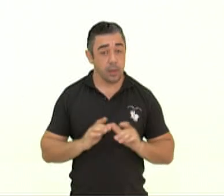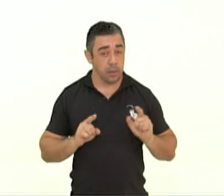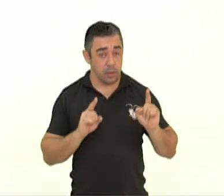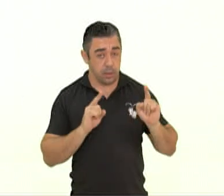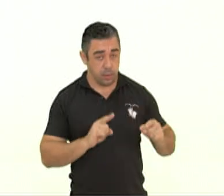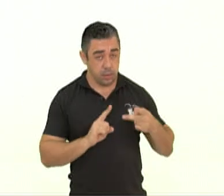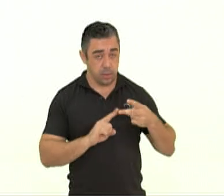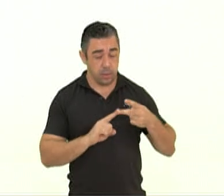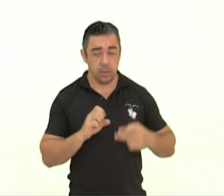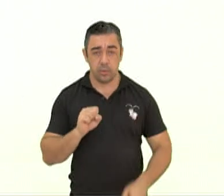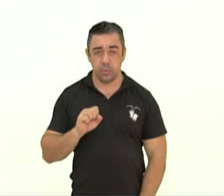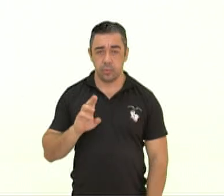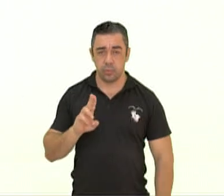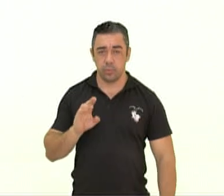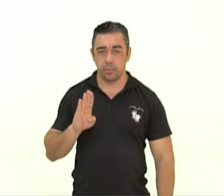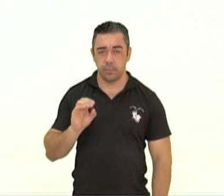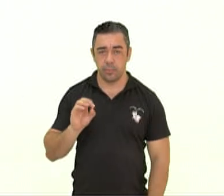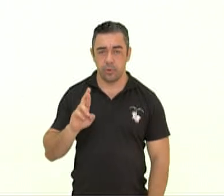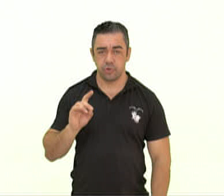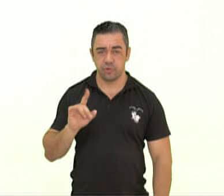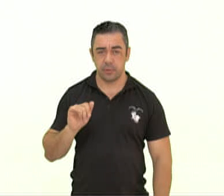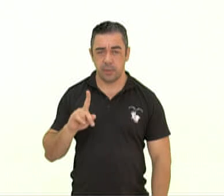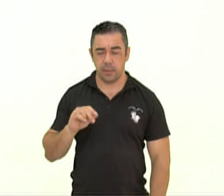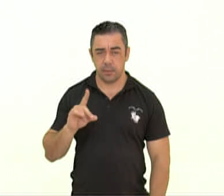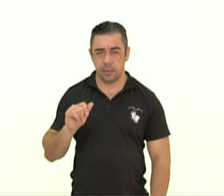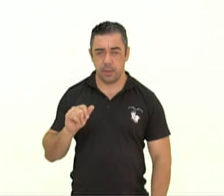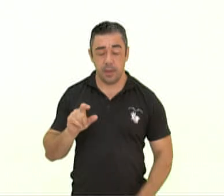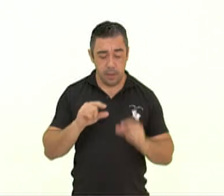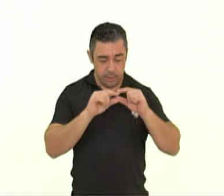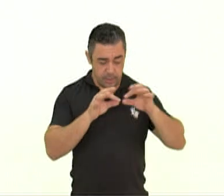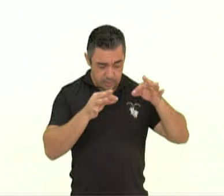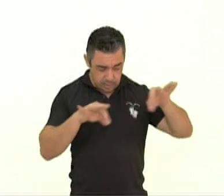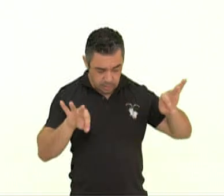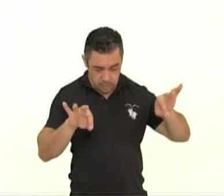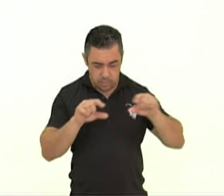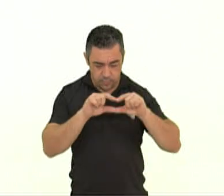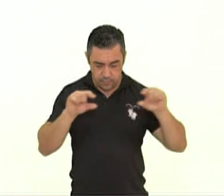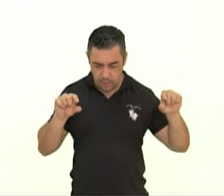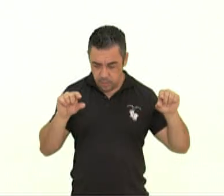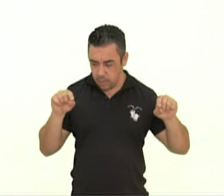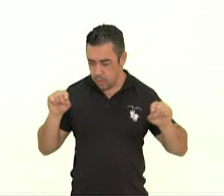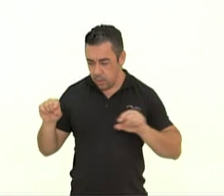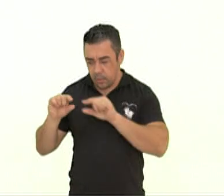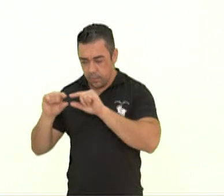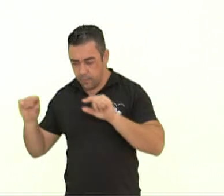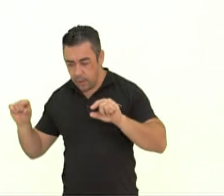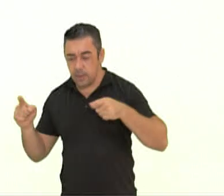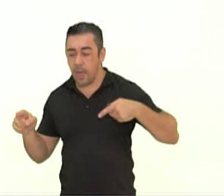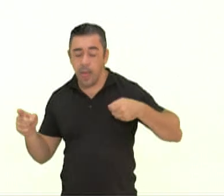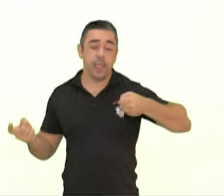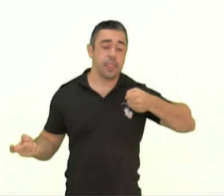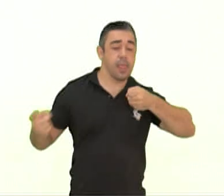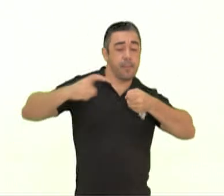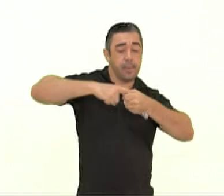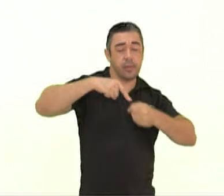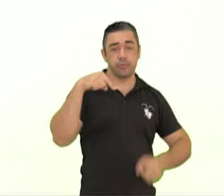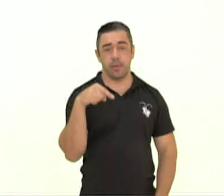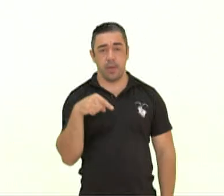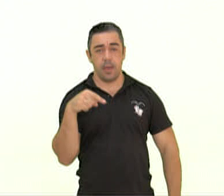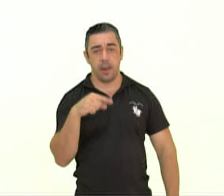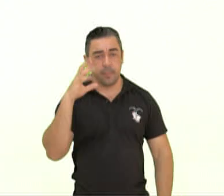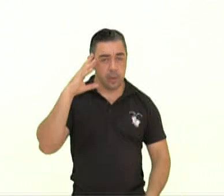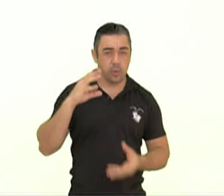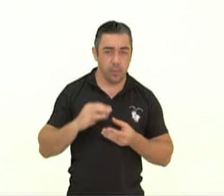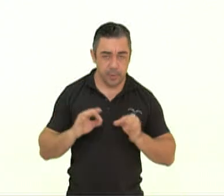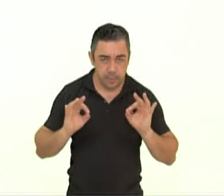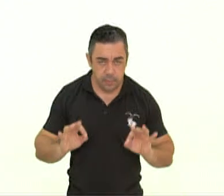subordinada é aquela que exerce uma função sintática em relação à oração principal e seu sentido depende dela para